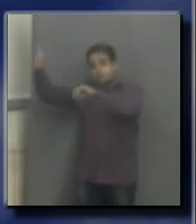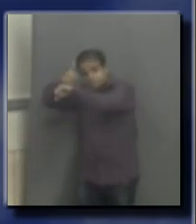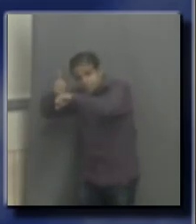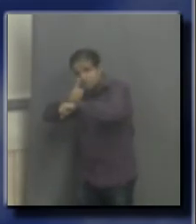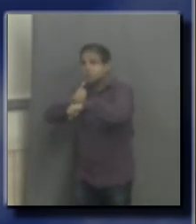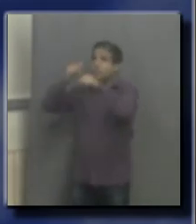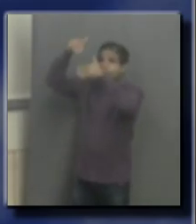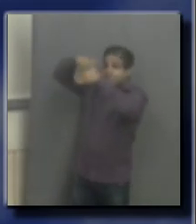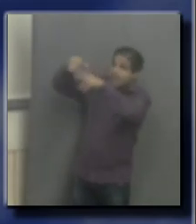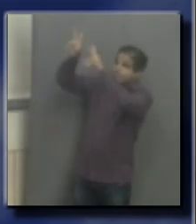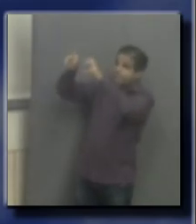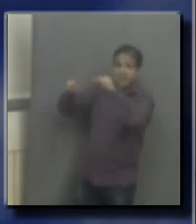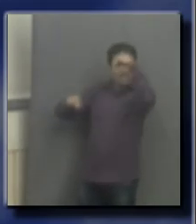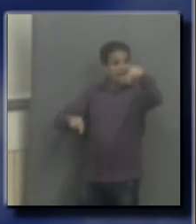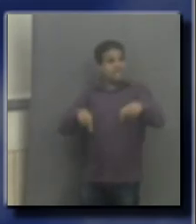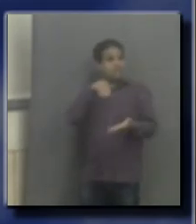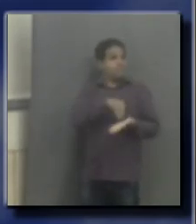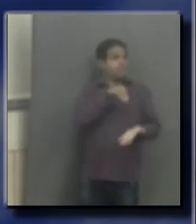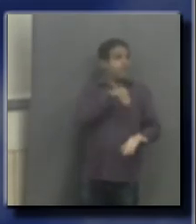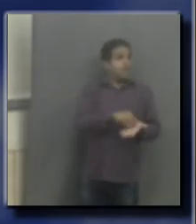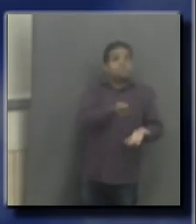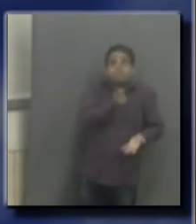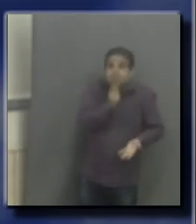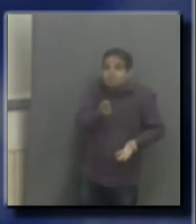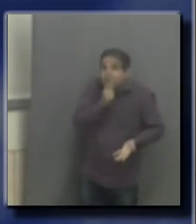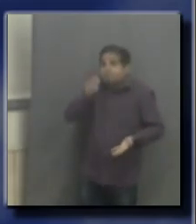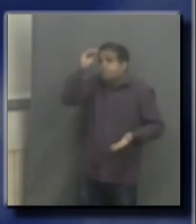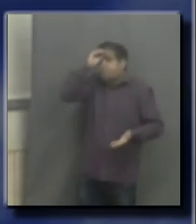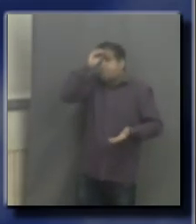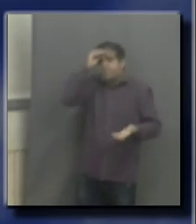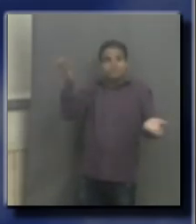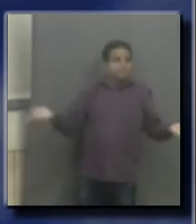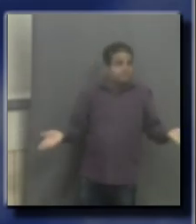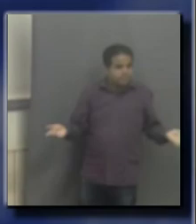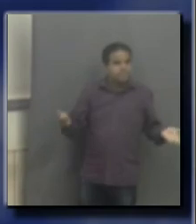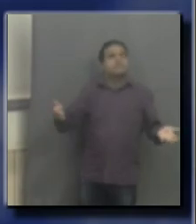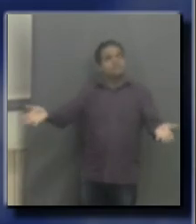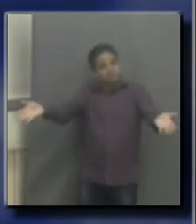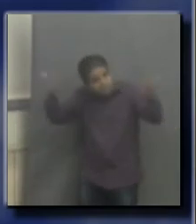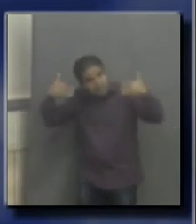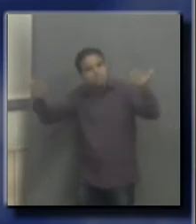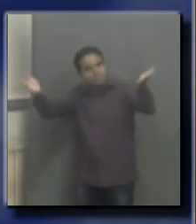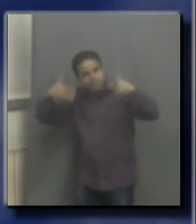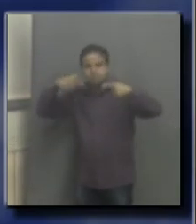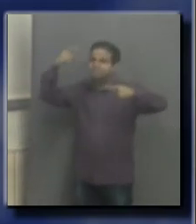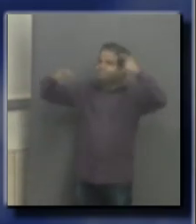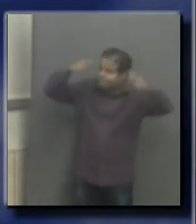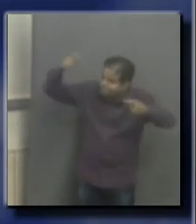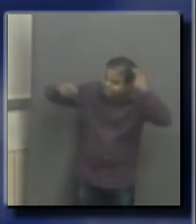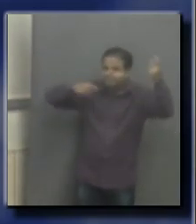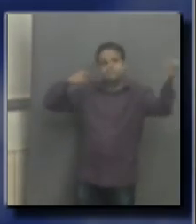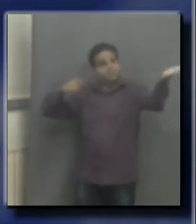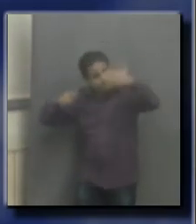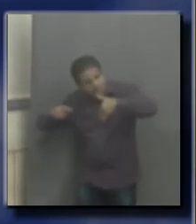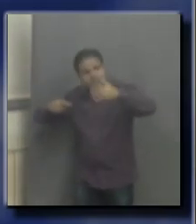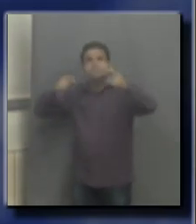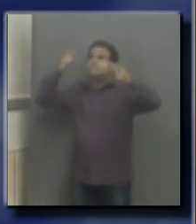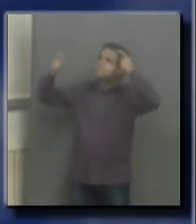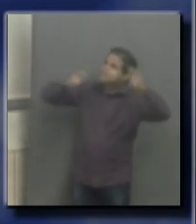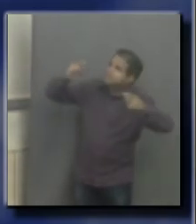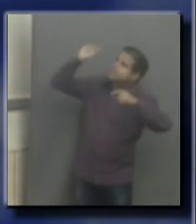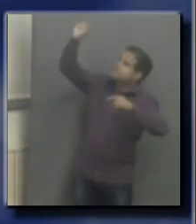tema, e acho que nós precisamos nos preocupar mais com isto, né, nos preocupar mais